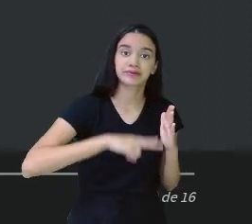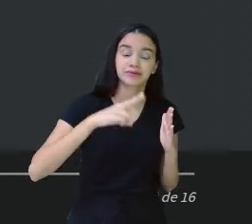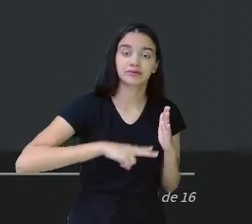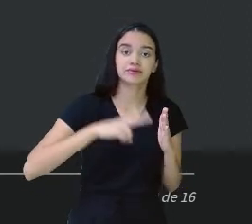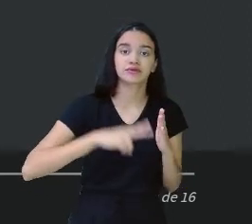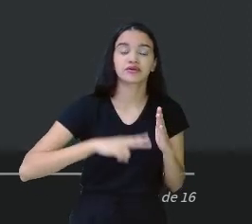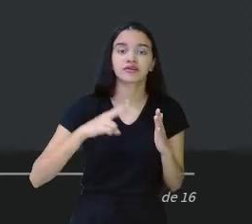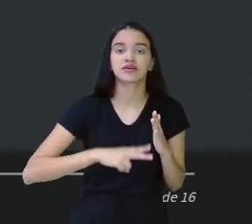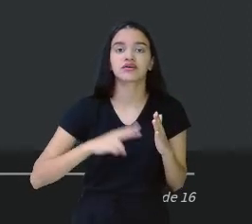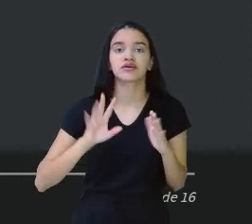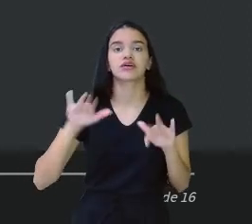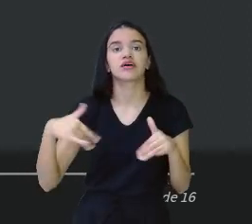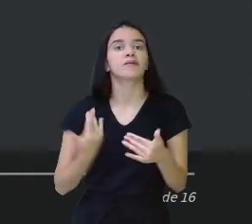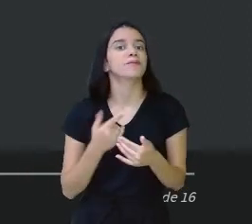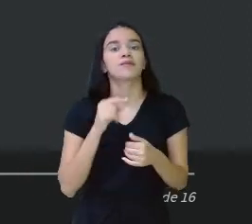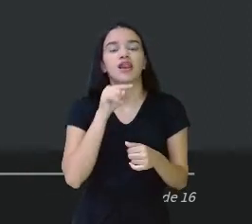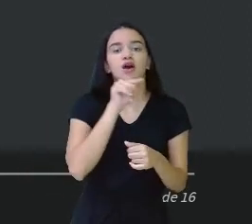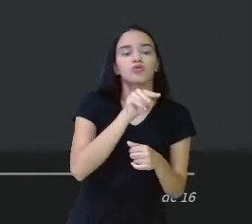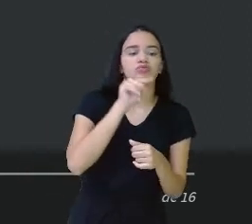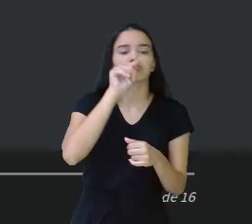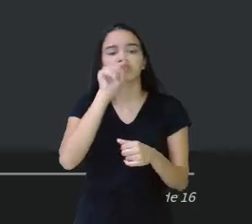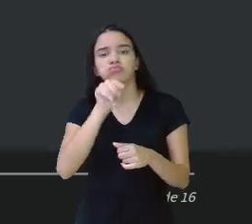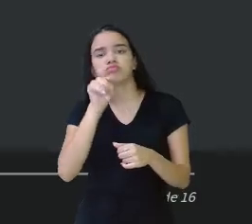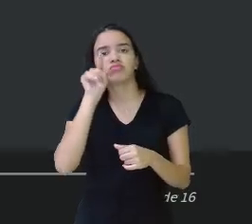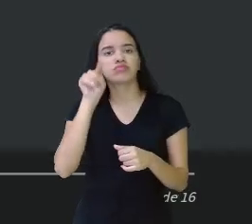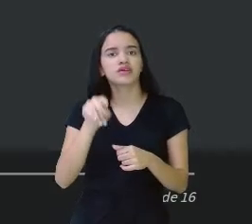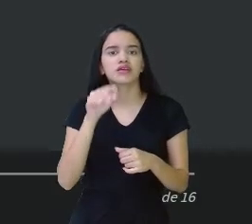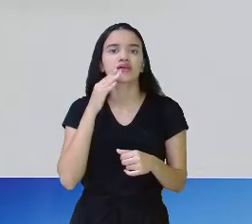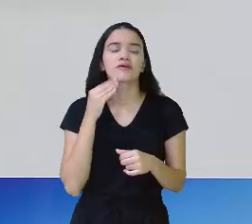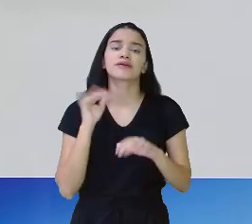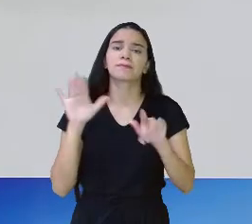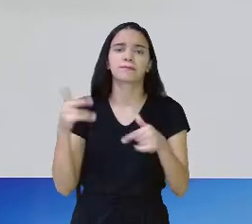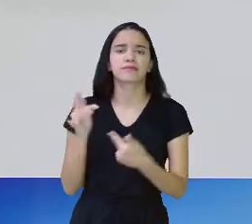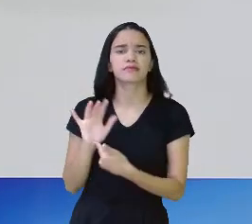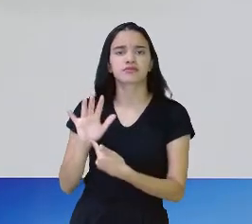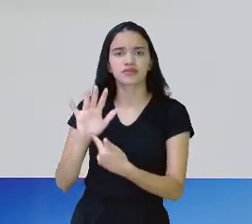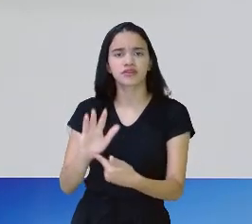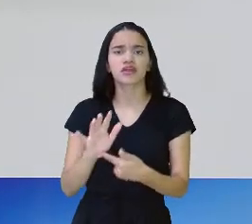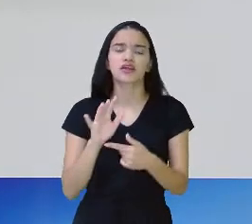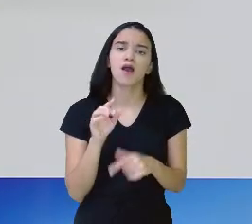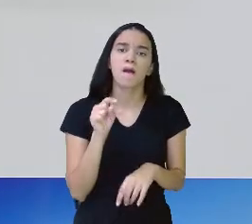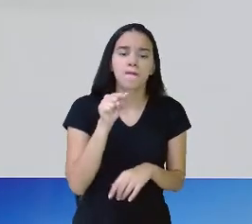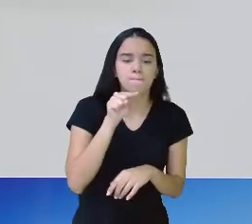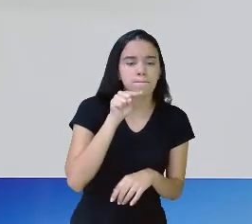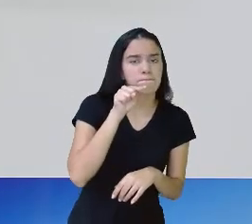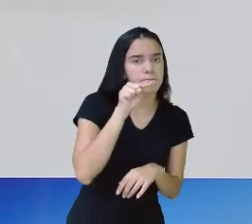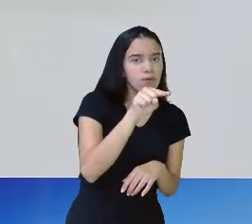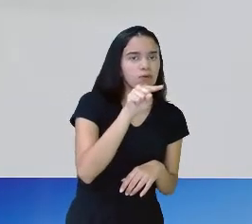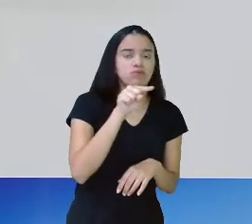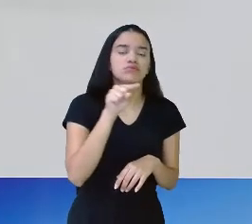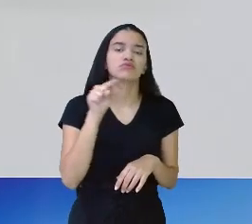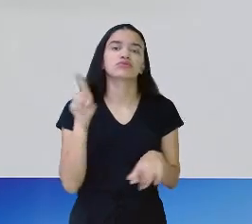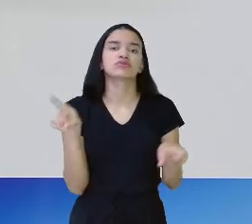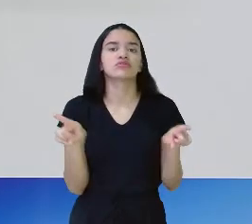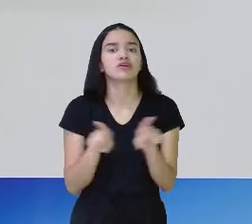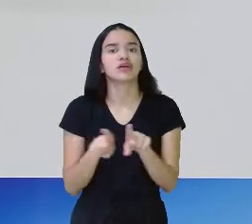os sinais de pontuação que aparecem nesse texto. A gente encontrou aí ponto final, a gente encontrou ponto